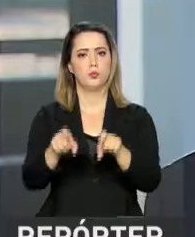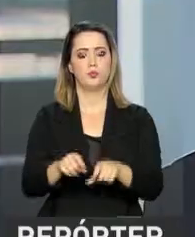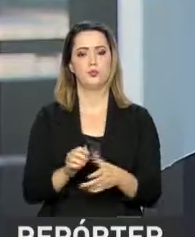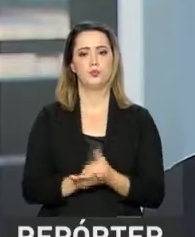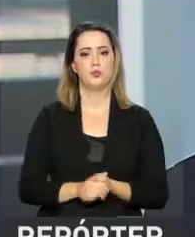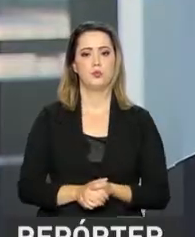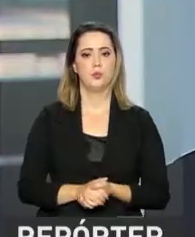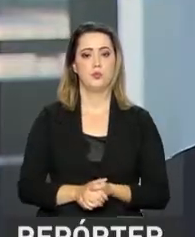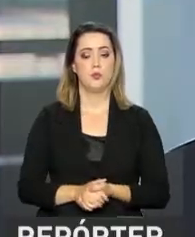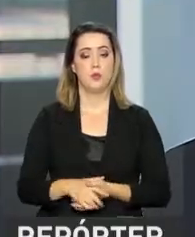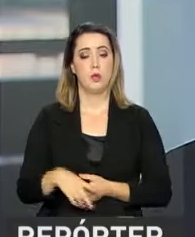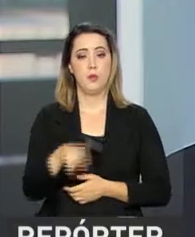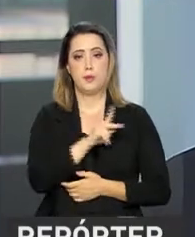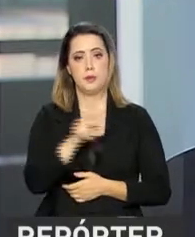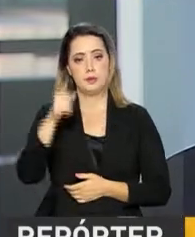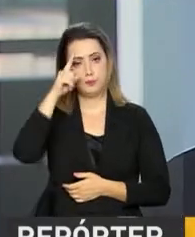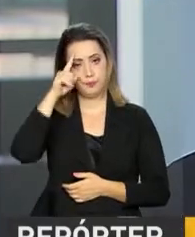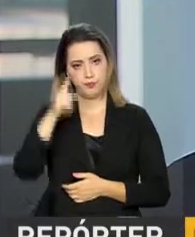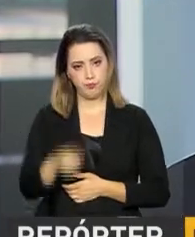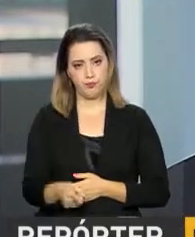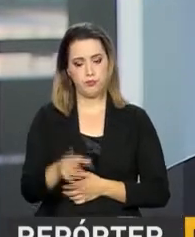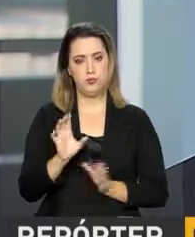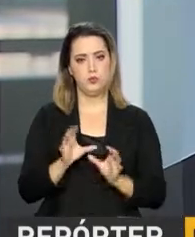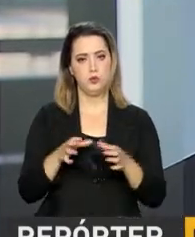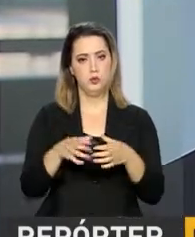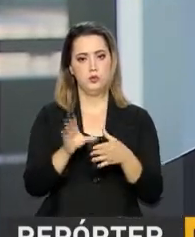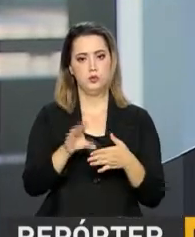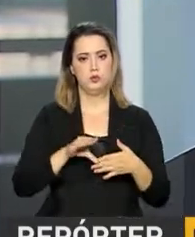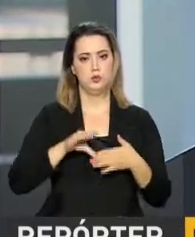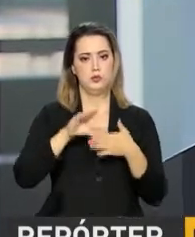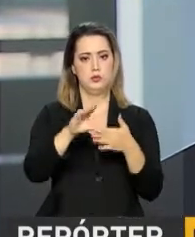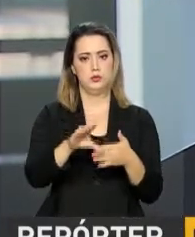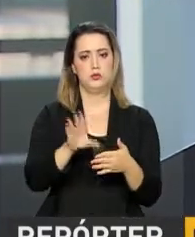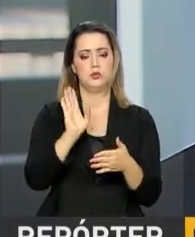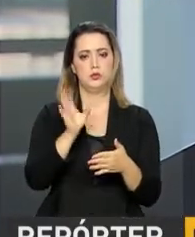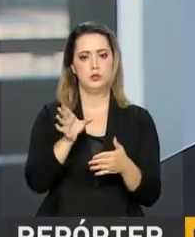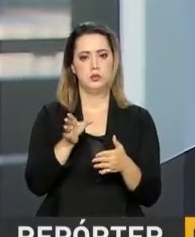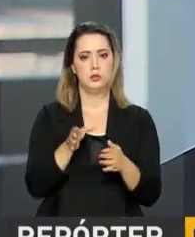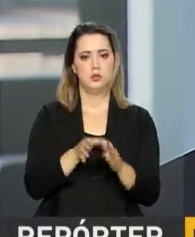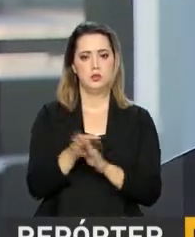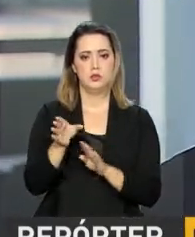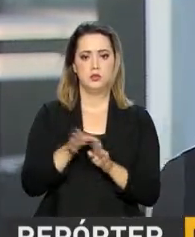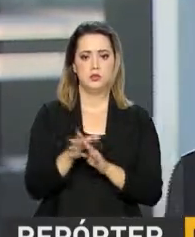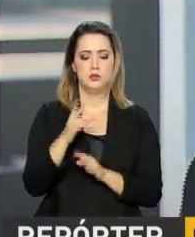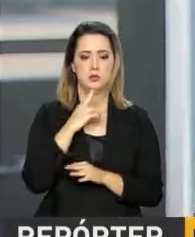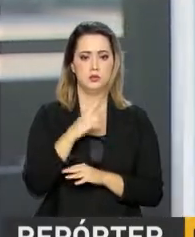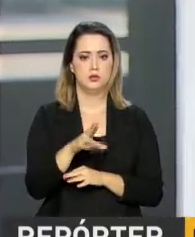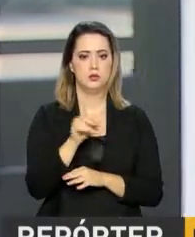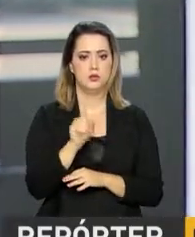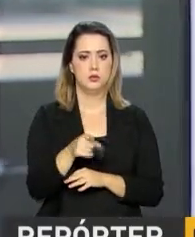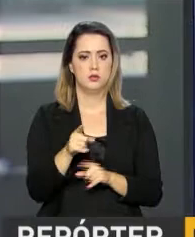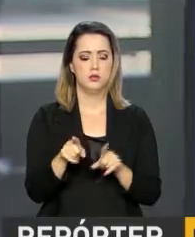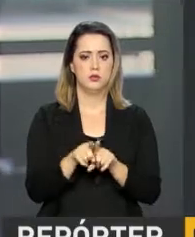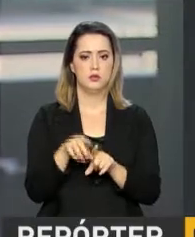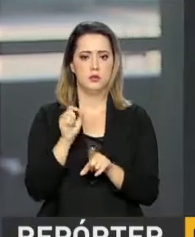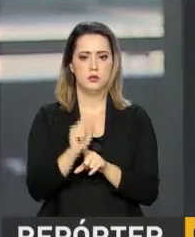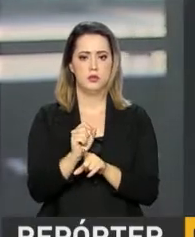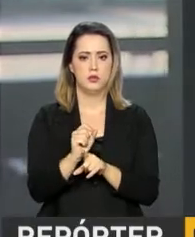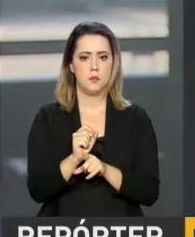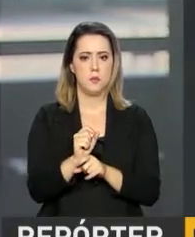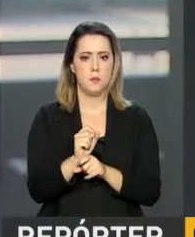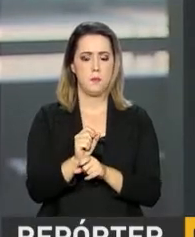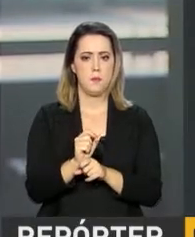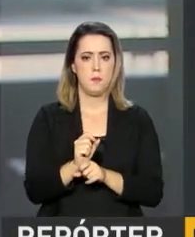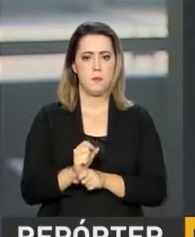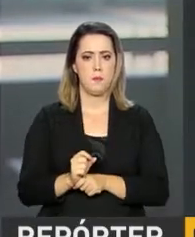Por determinação do presidente, o Conselho encaminhou, e a gente já está dando solução, a questão